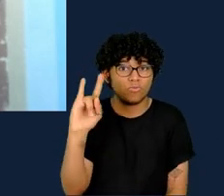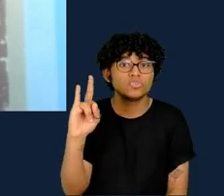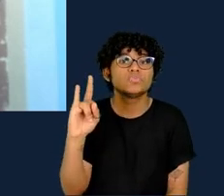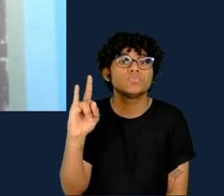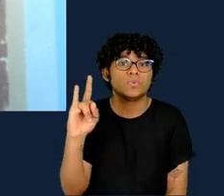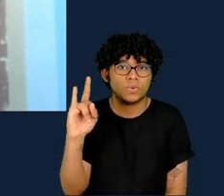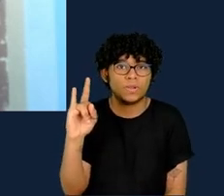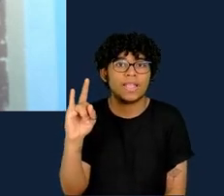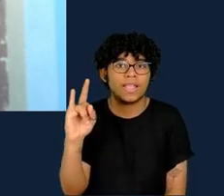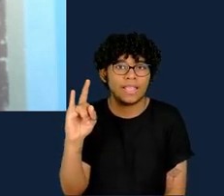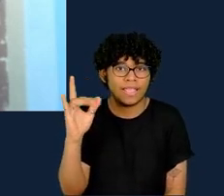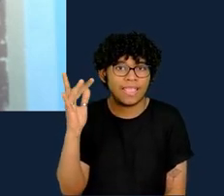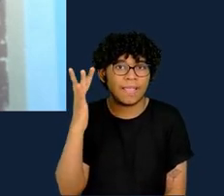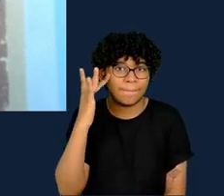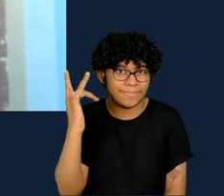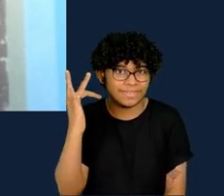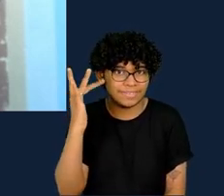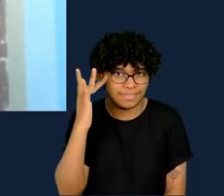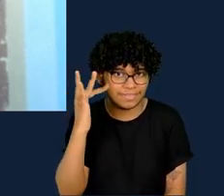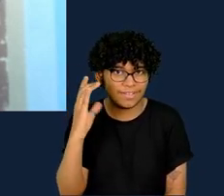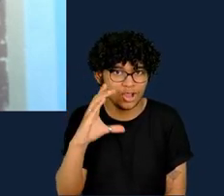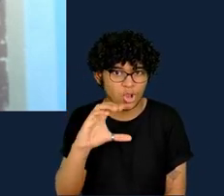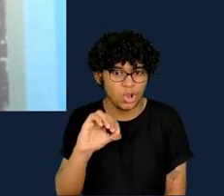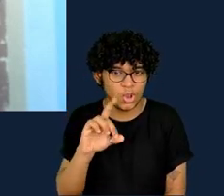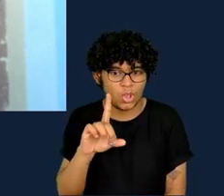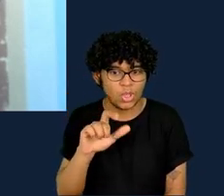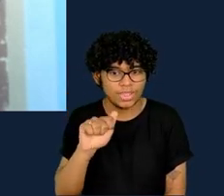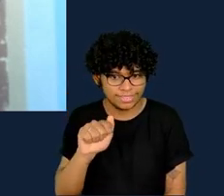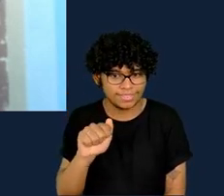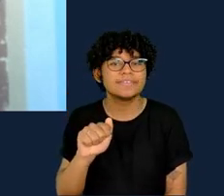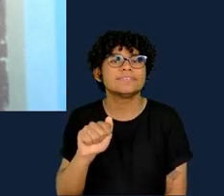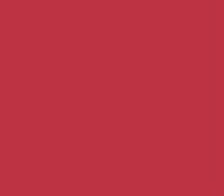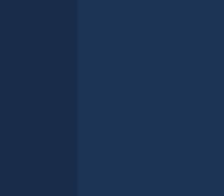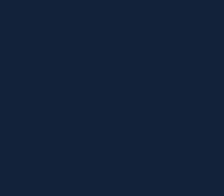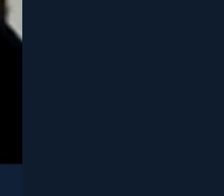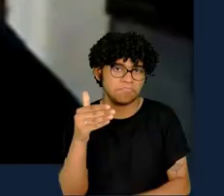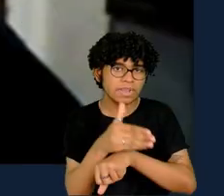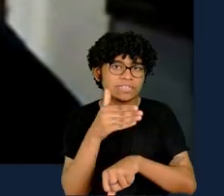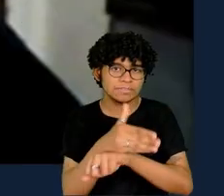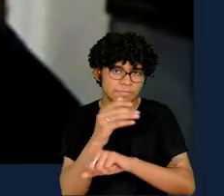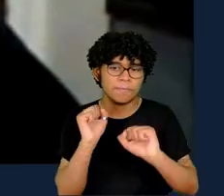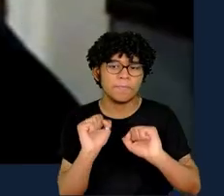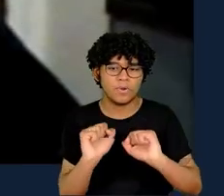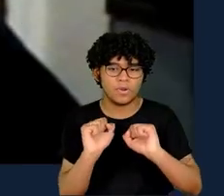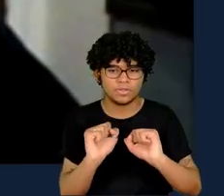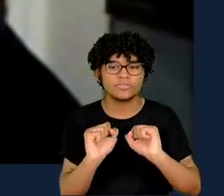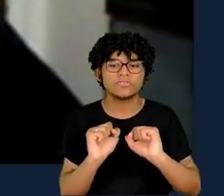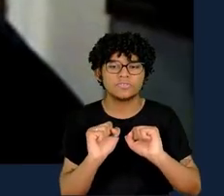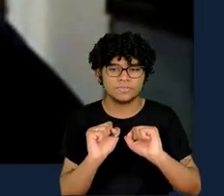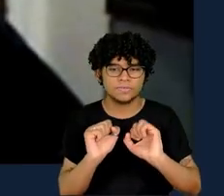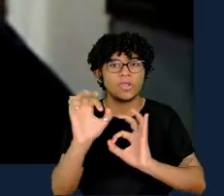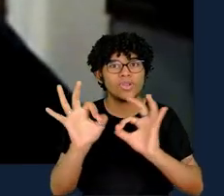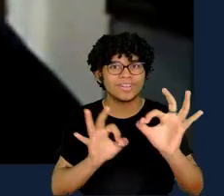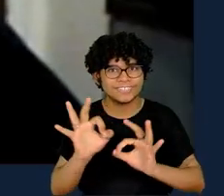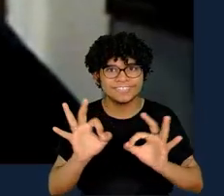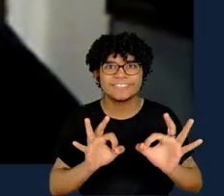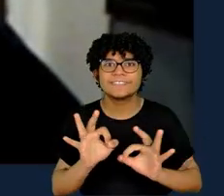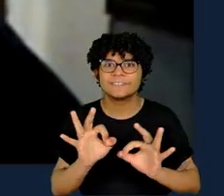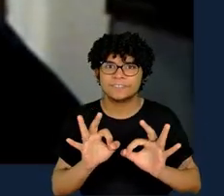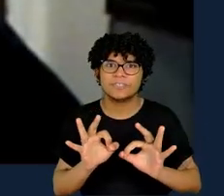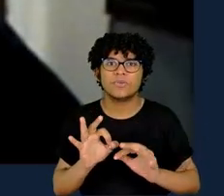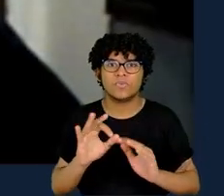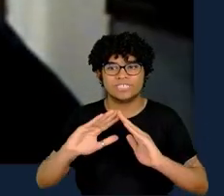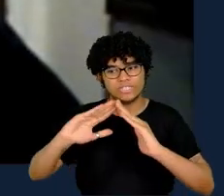incrível, CODA, então vocês participem no último dia. Agradecer muito a organização do pessoal da Escola de Dados, da Open